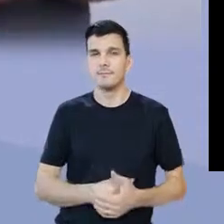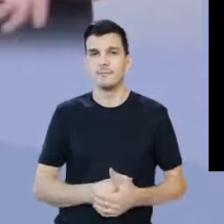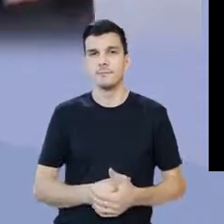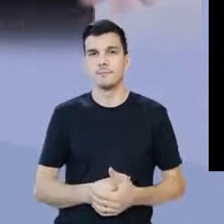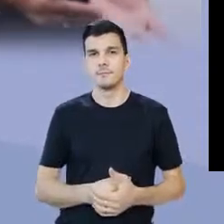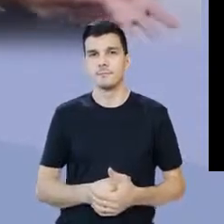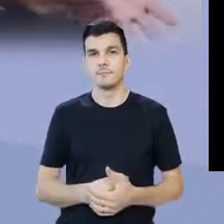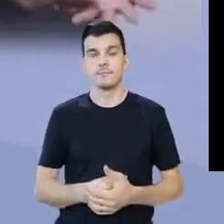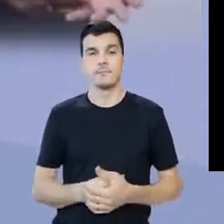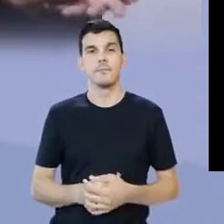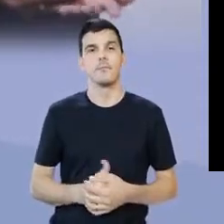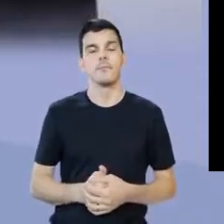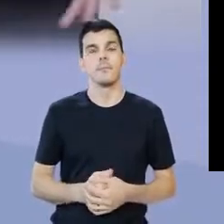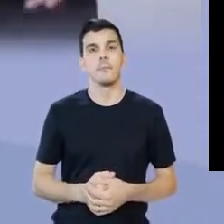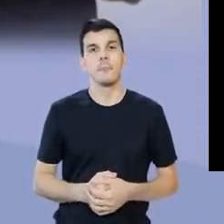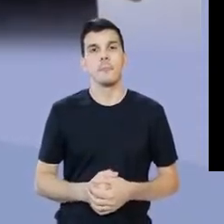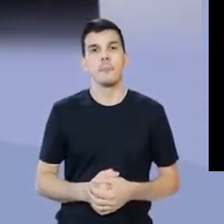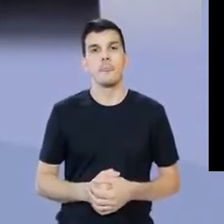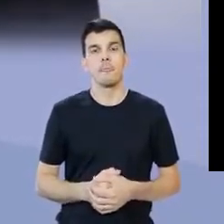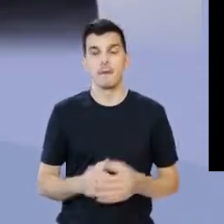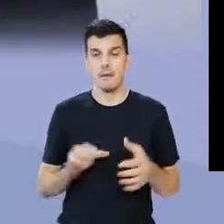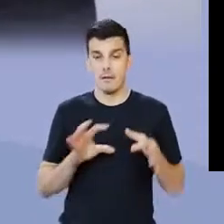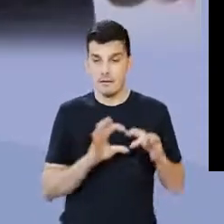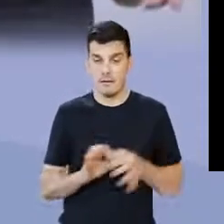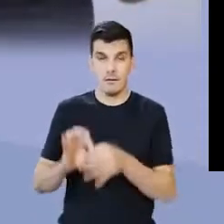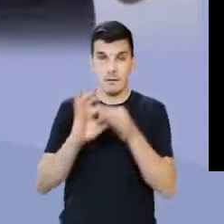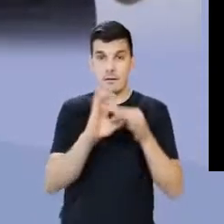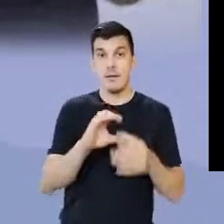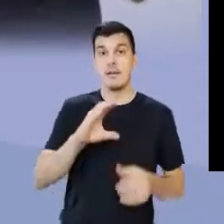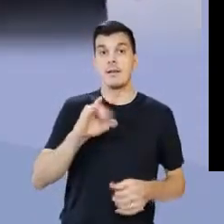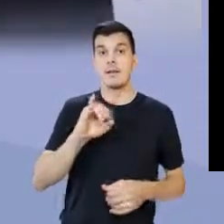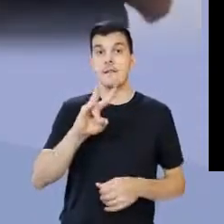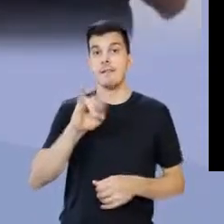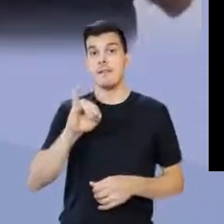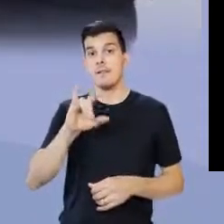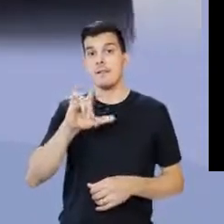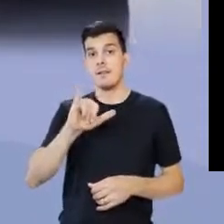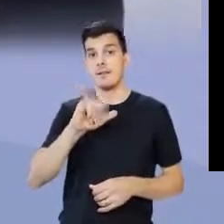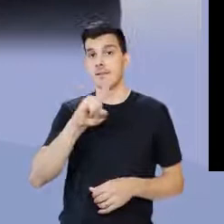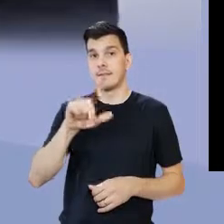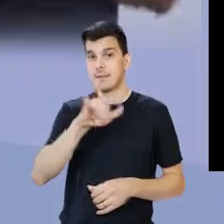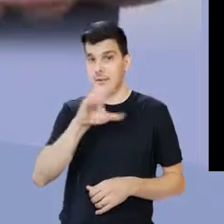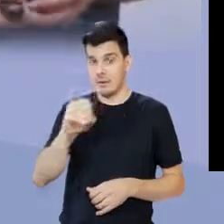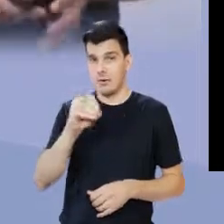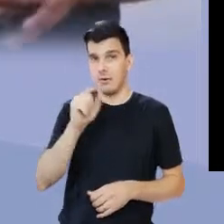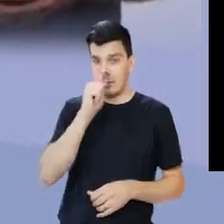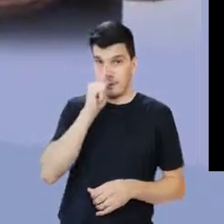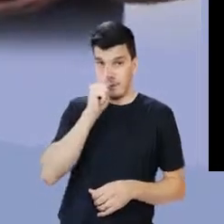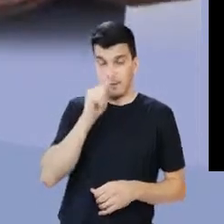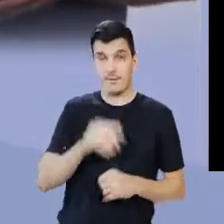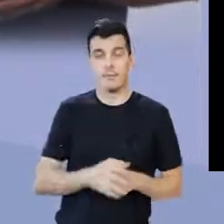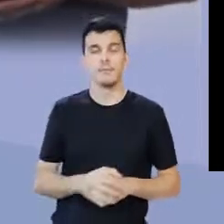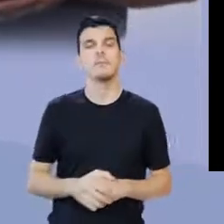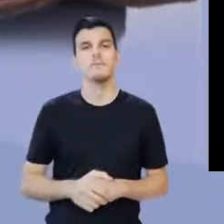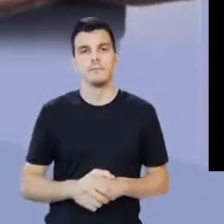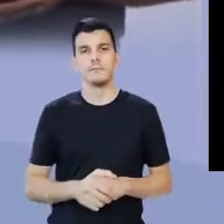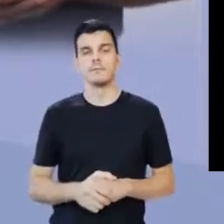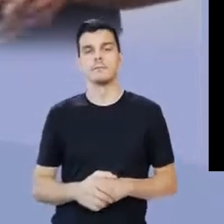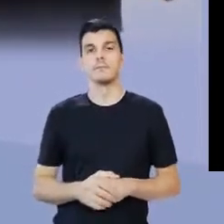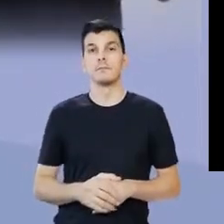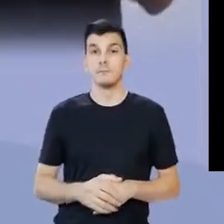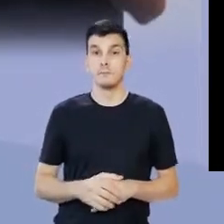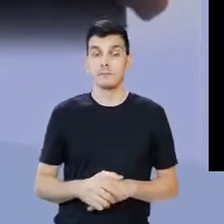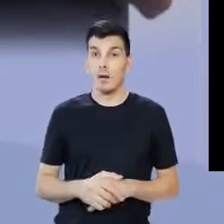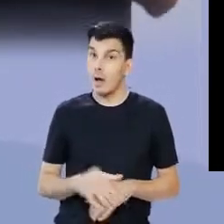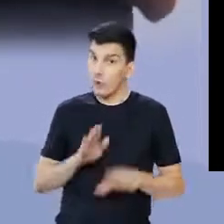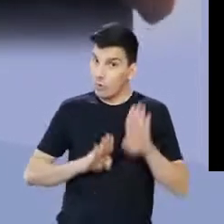aí a gente chega ao fim do que a gente chama de civilização grega. E qual é o legado? Legado é a democracia, tá?